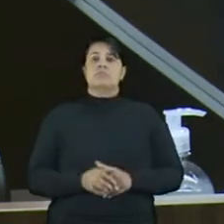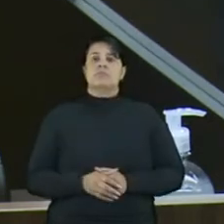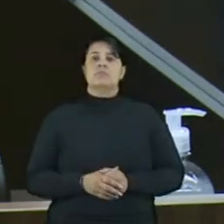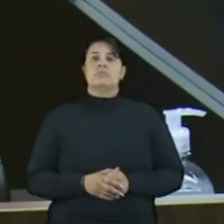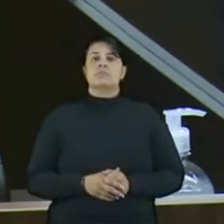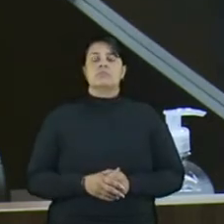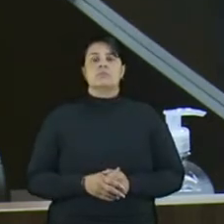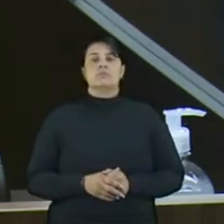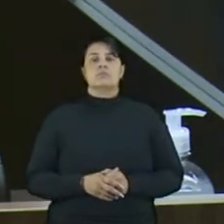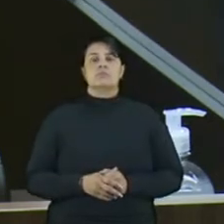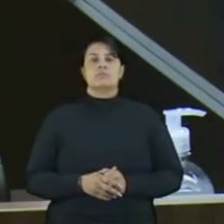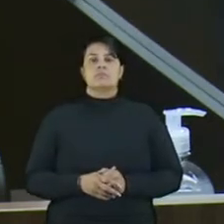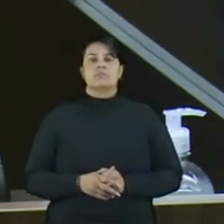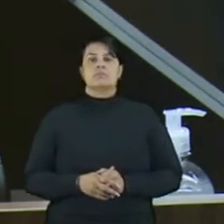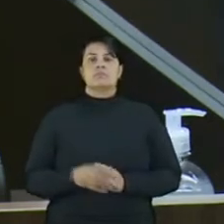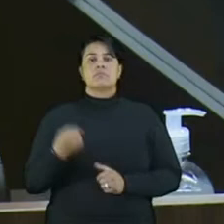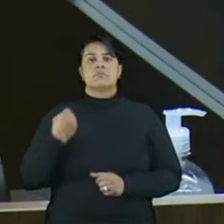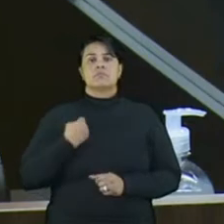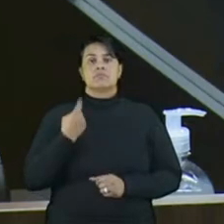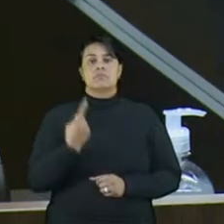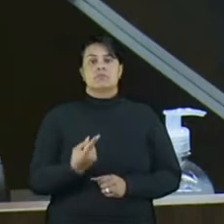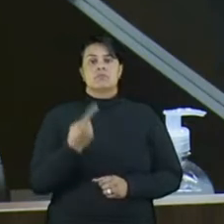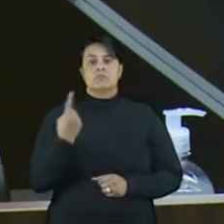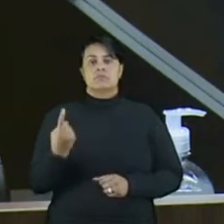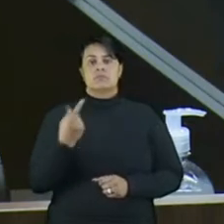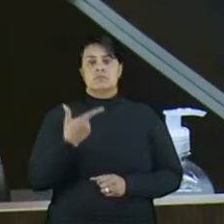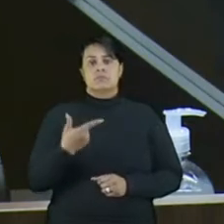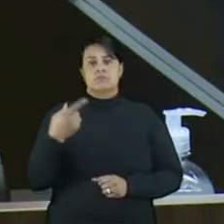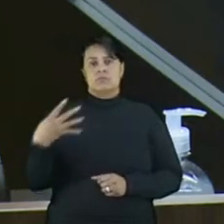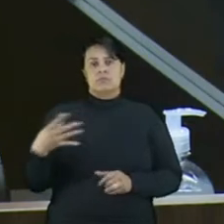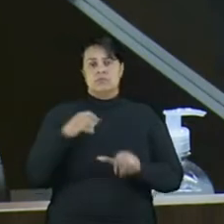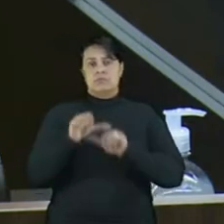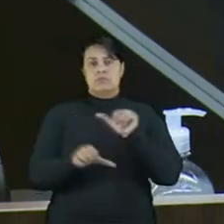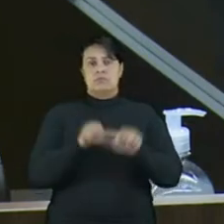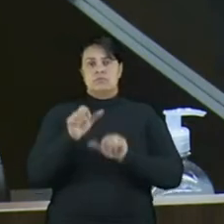de número 1.124, que alterou a Lei